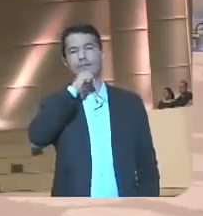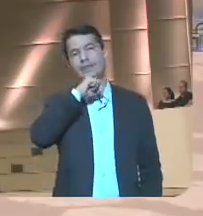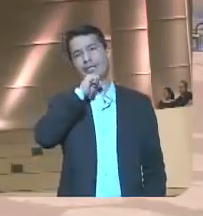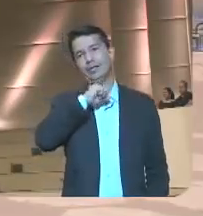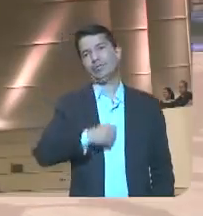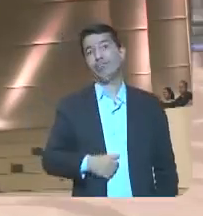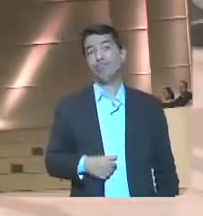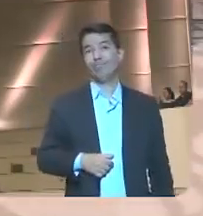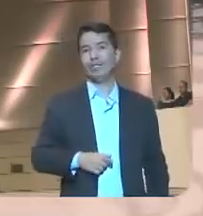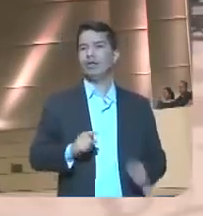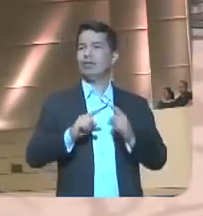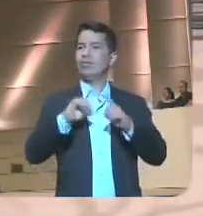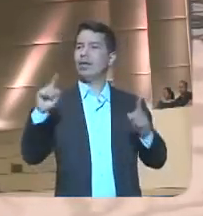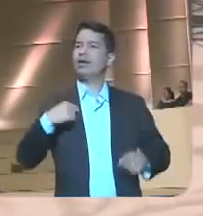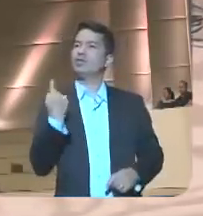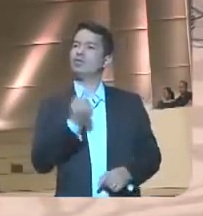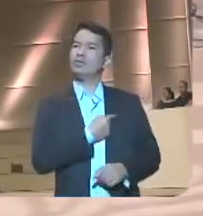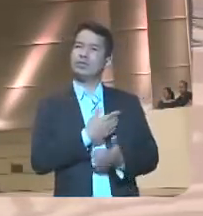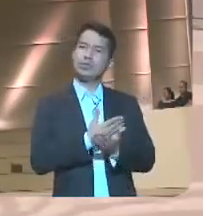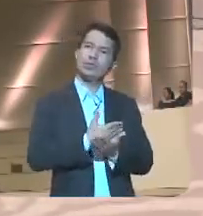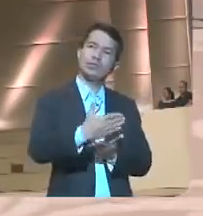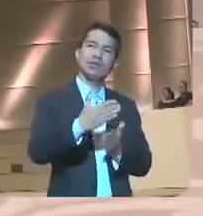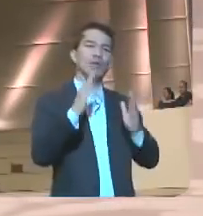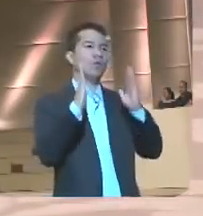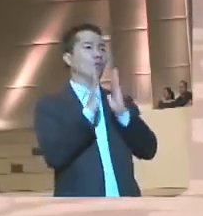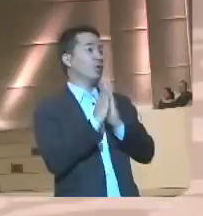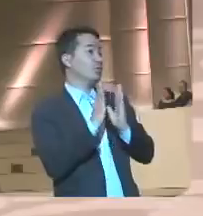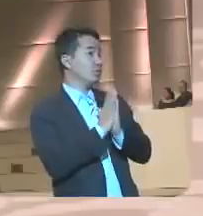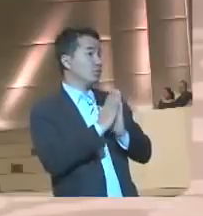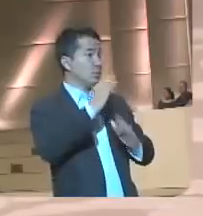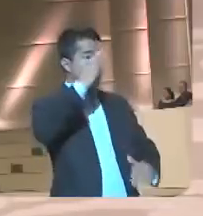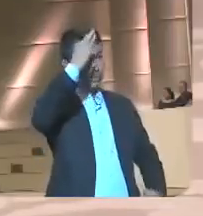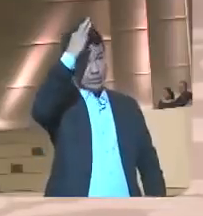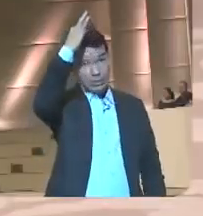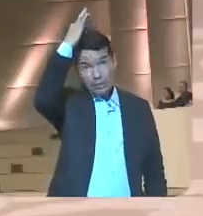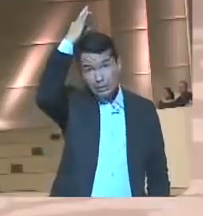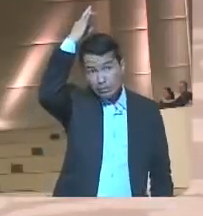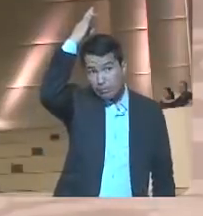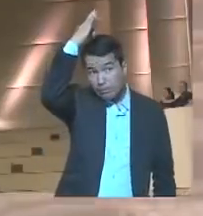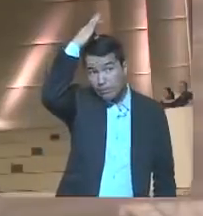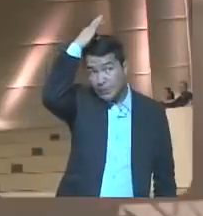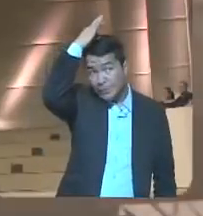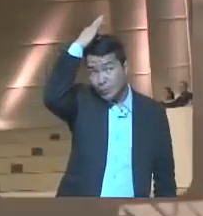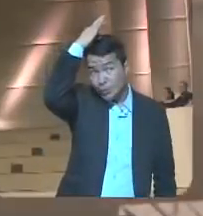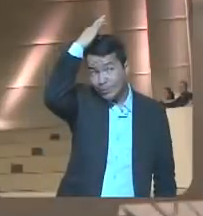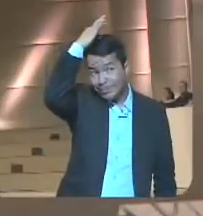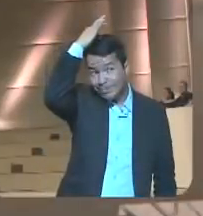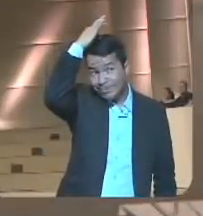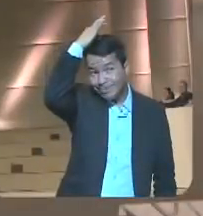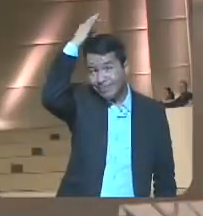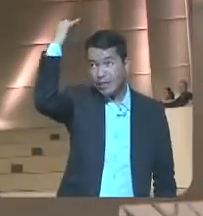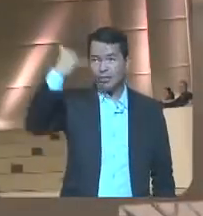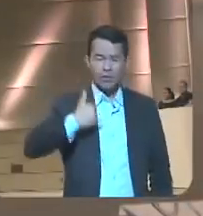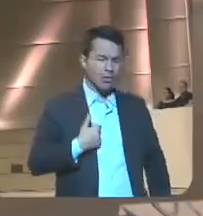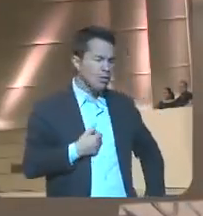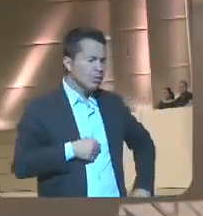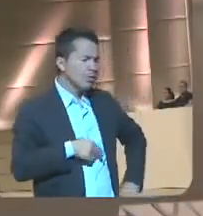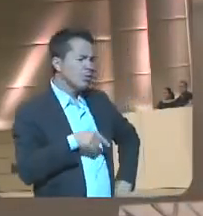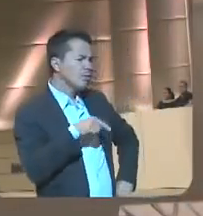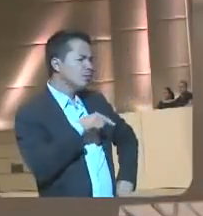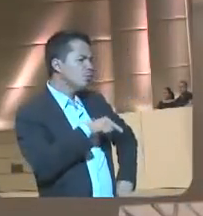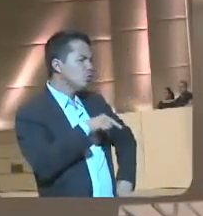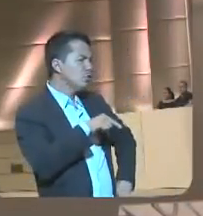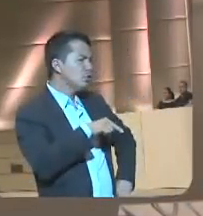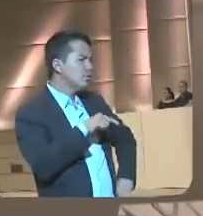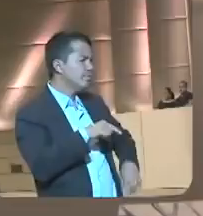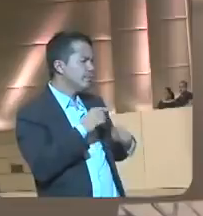o espírito santo fala assim escuta que se está fazendo o que eu tô mandando está fazendo o que você quer não não